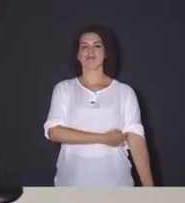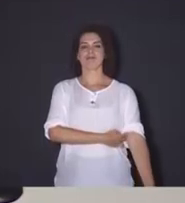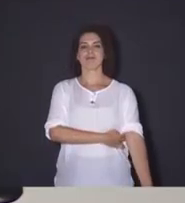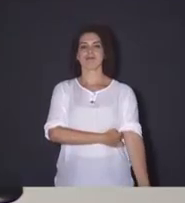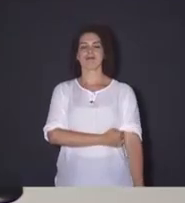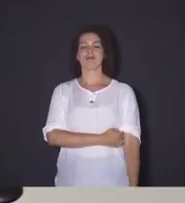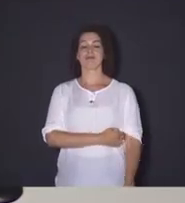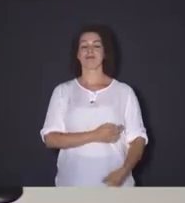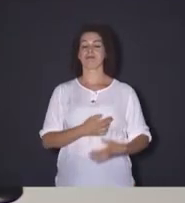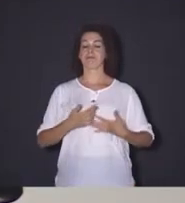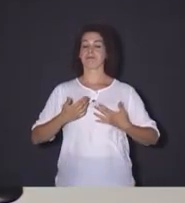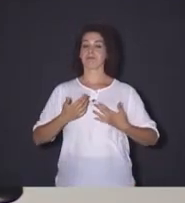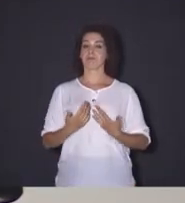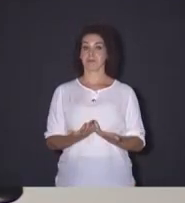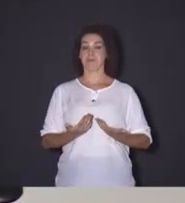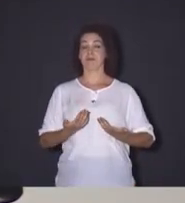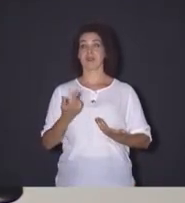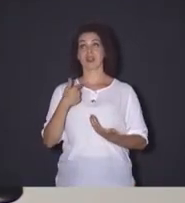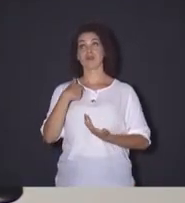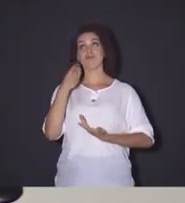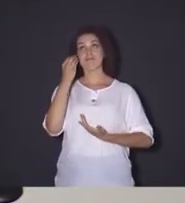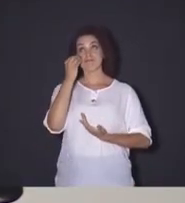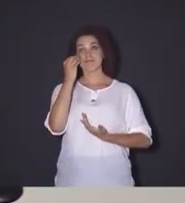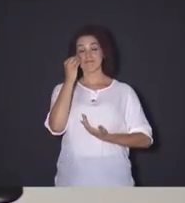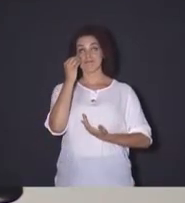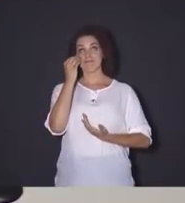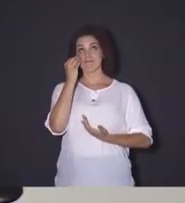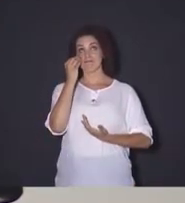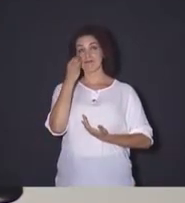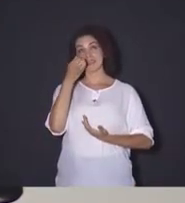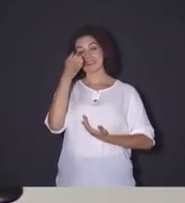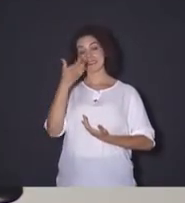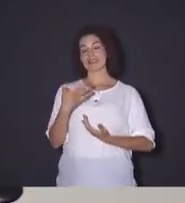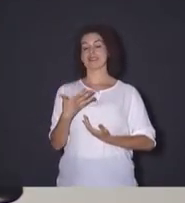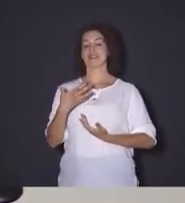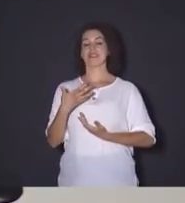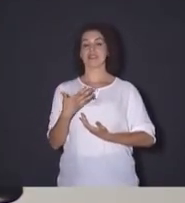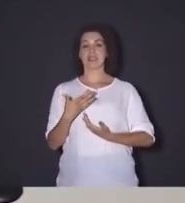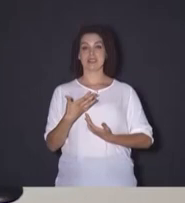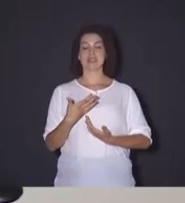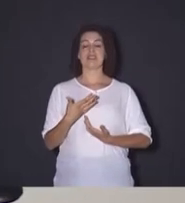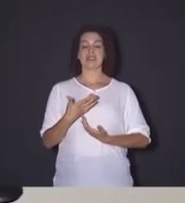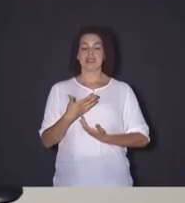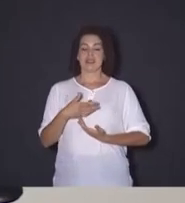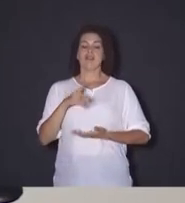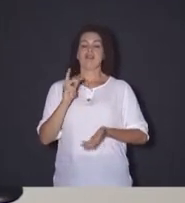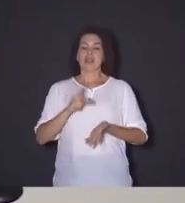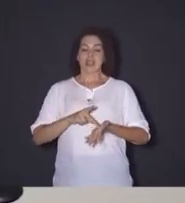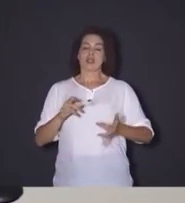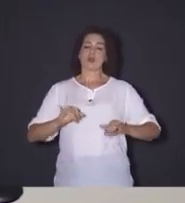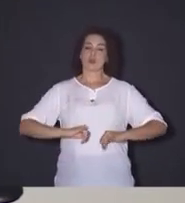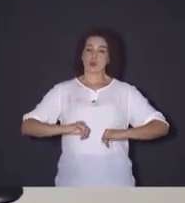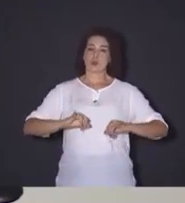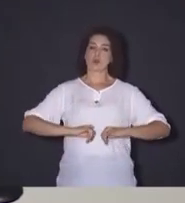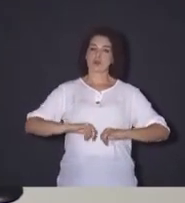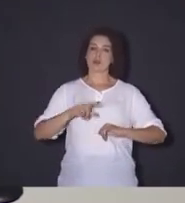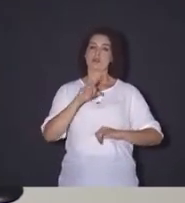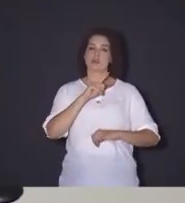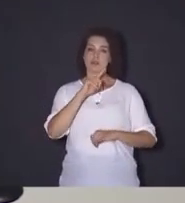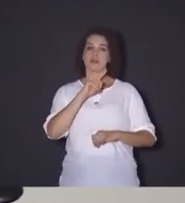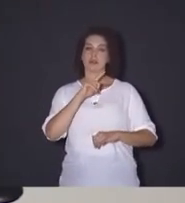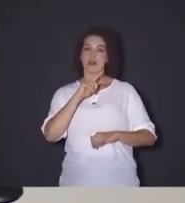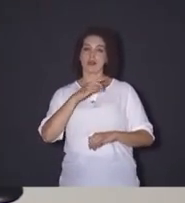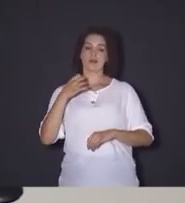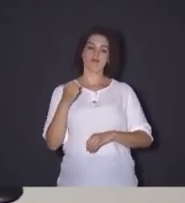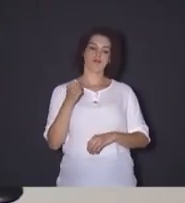bem eu vou tentar falar nós enfrentamos tudo isso todo disco é inserir os jovens